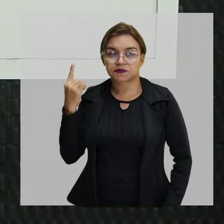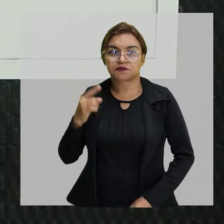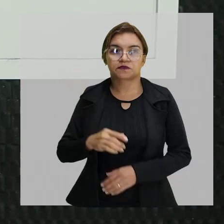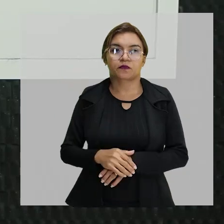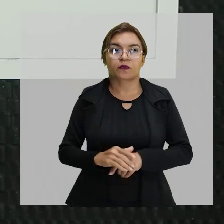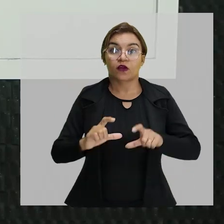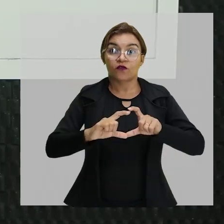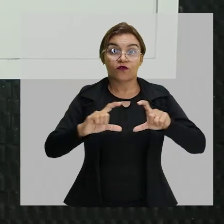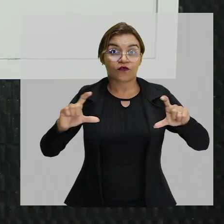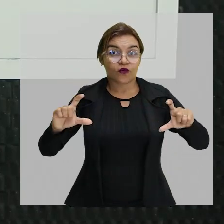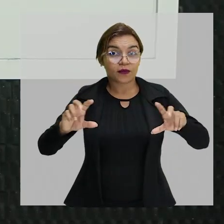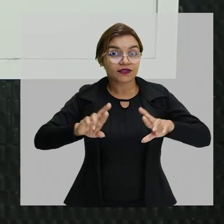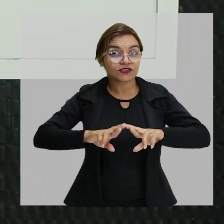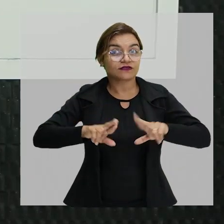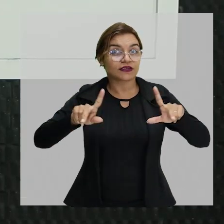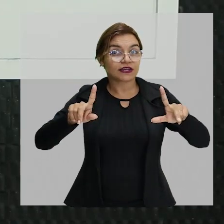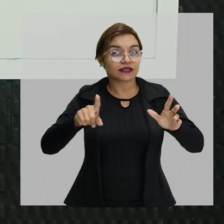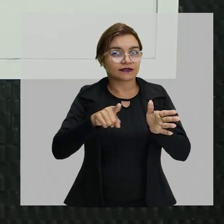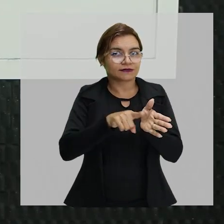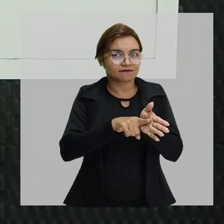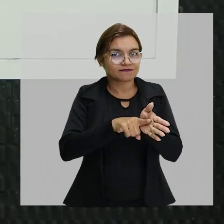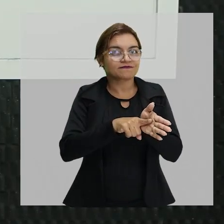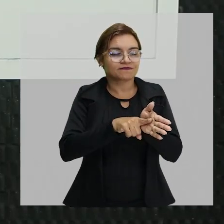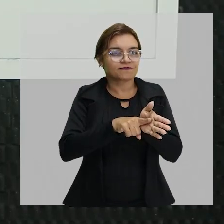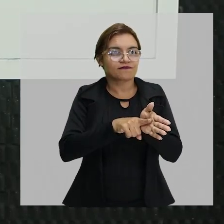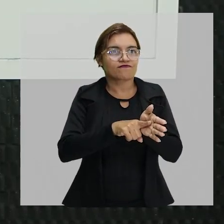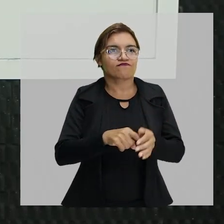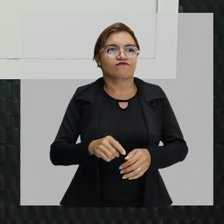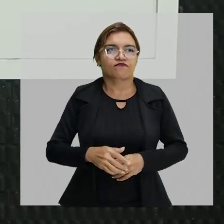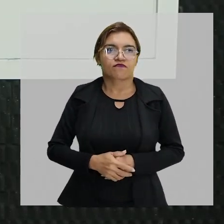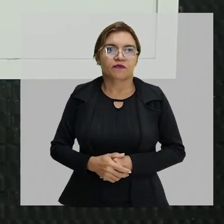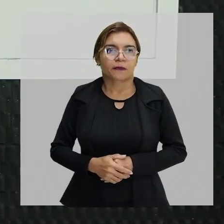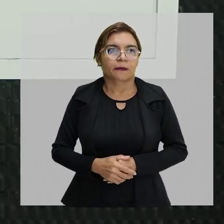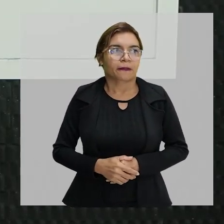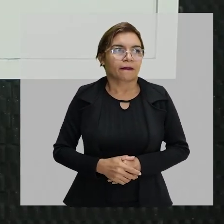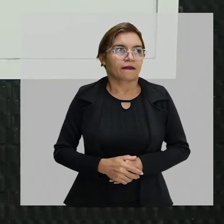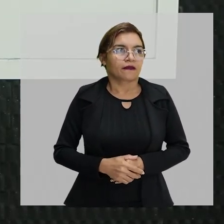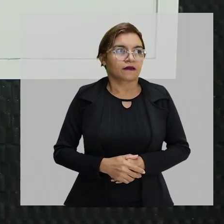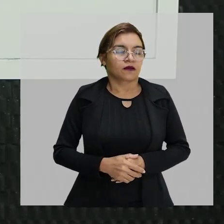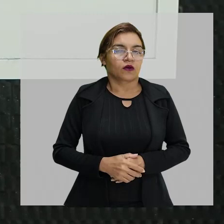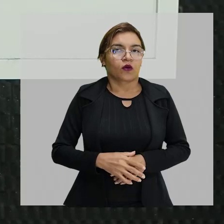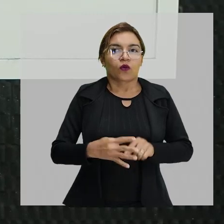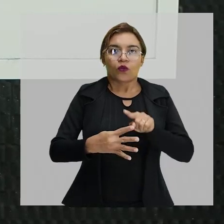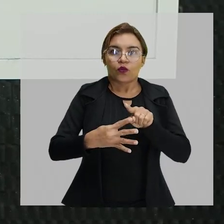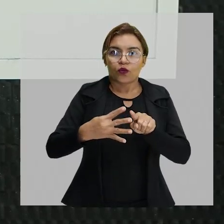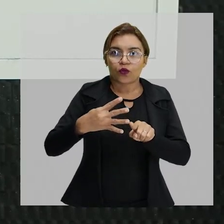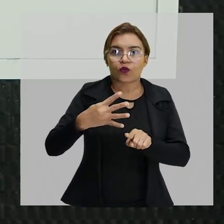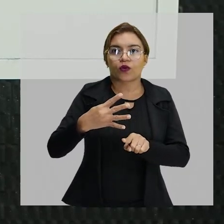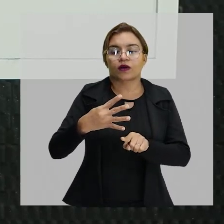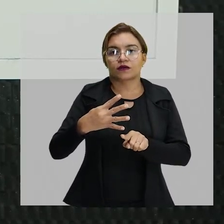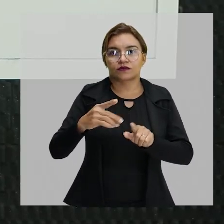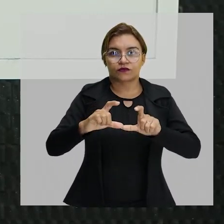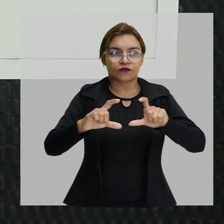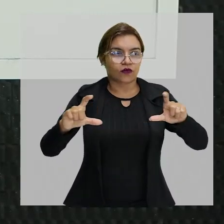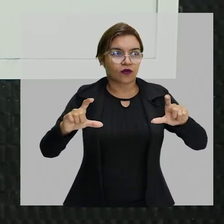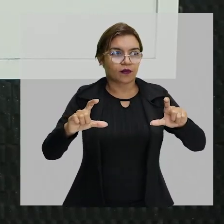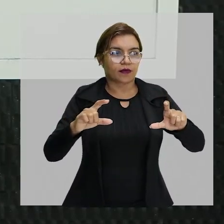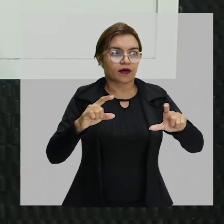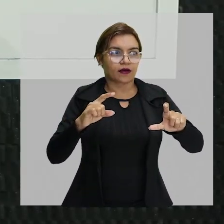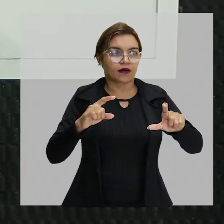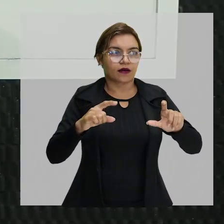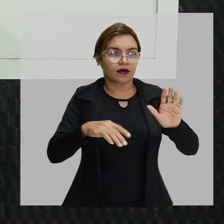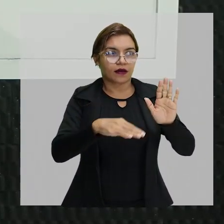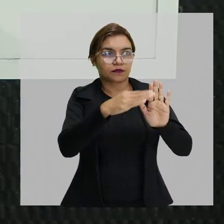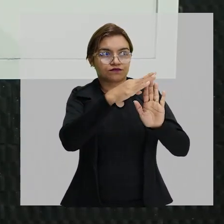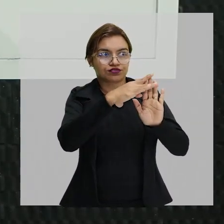da diferença dos cossenos, né? Então, qual dessas 4 fórmulas a gente vai usar? Essa última aqui, ó.